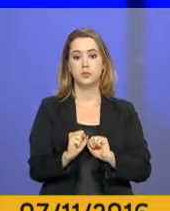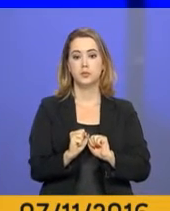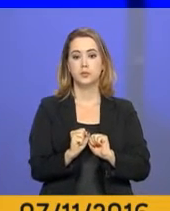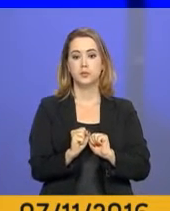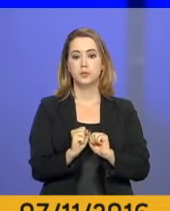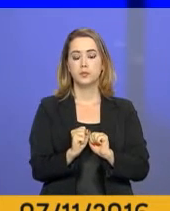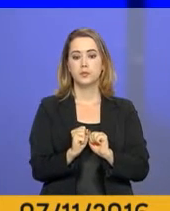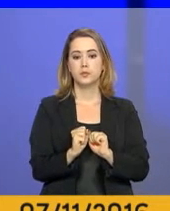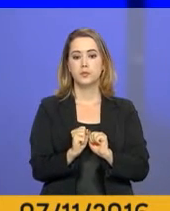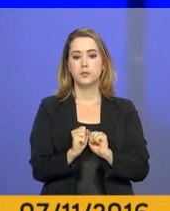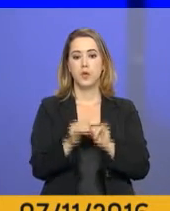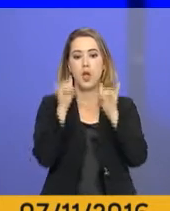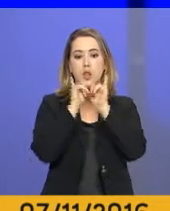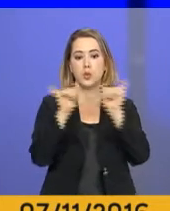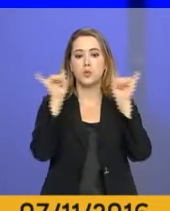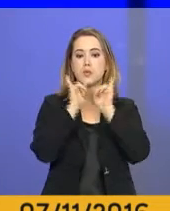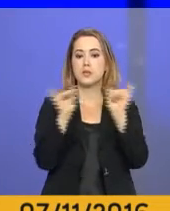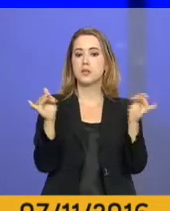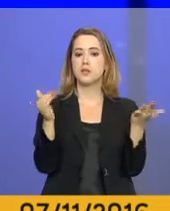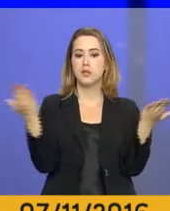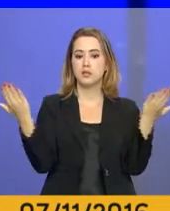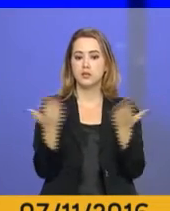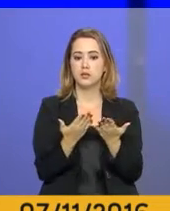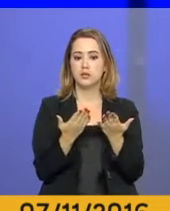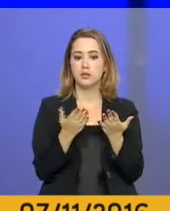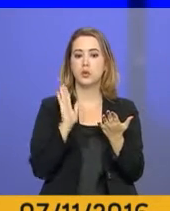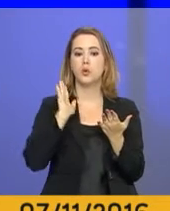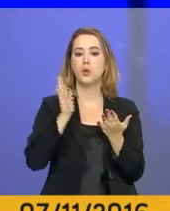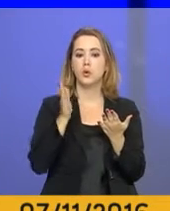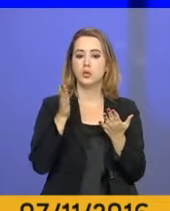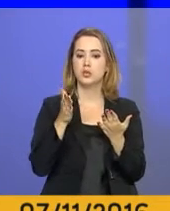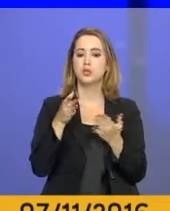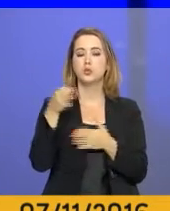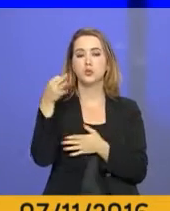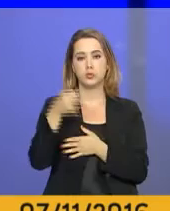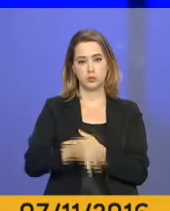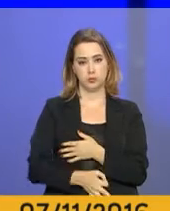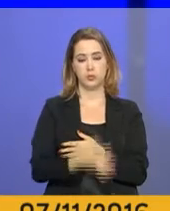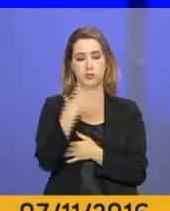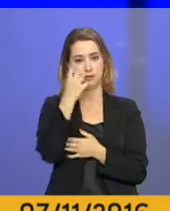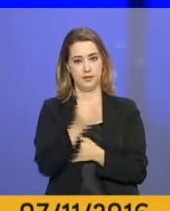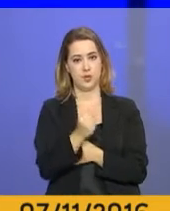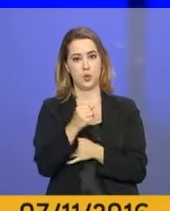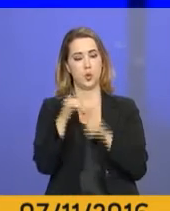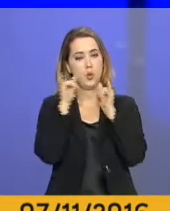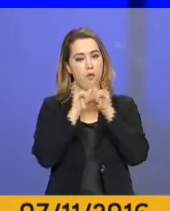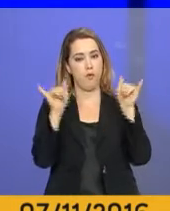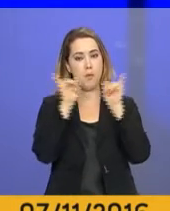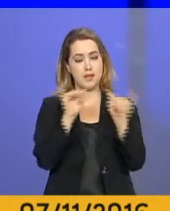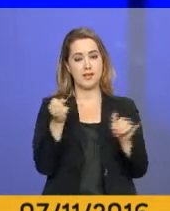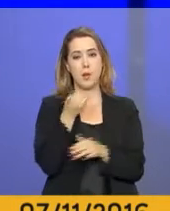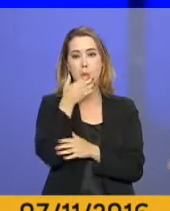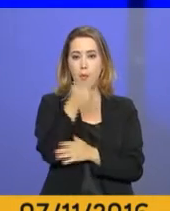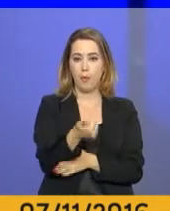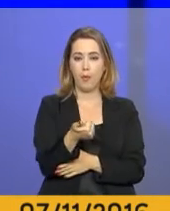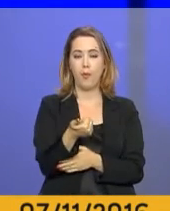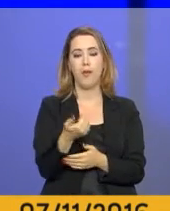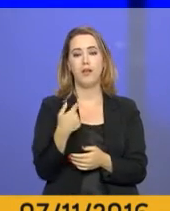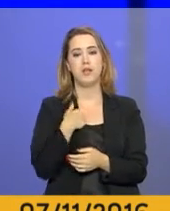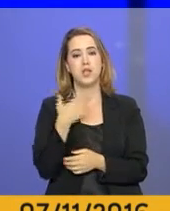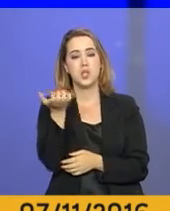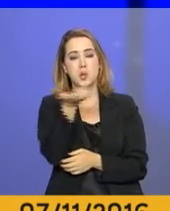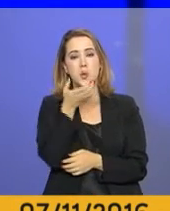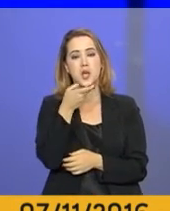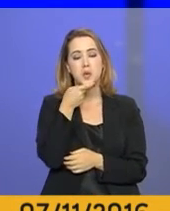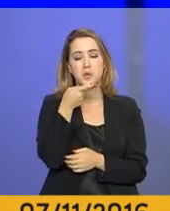assim anunciar agora já um pouco mais formalmente alguma notícia boa eu quero dizer viu calero